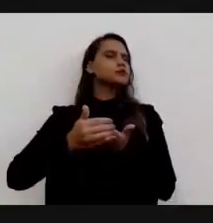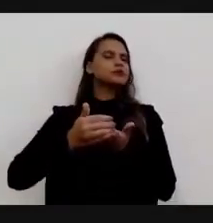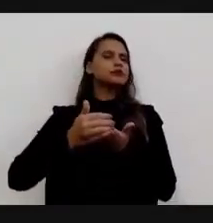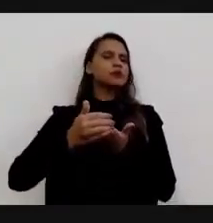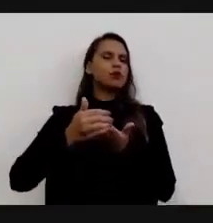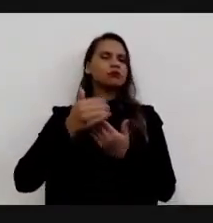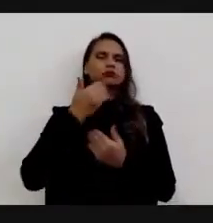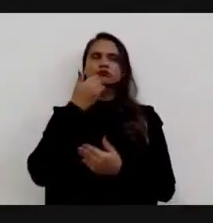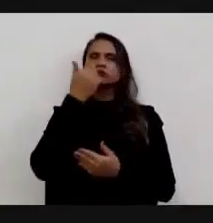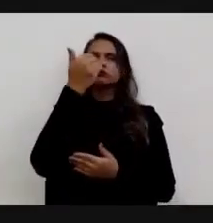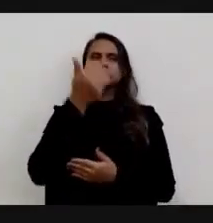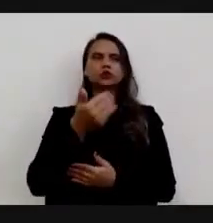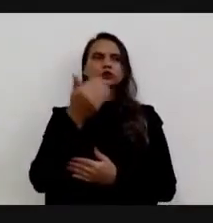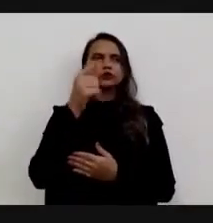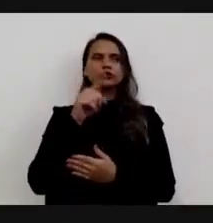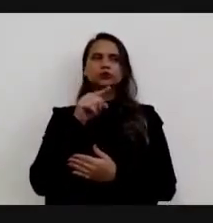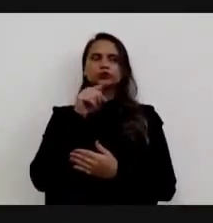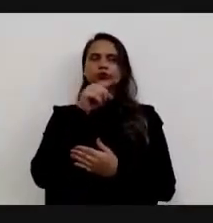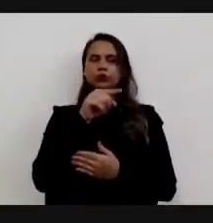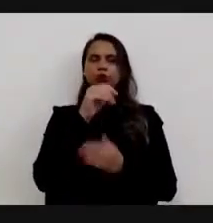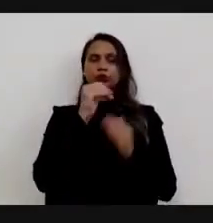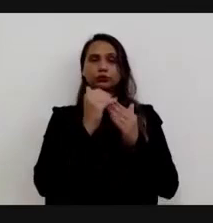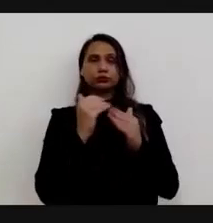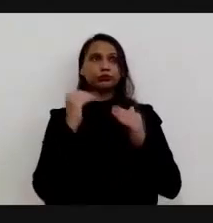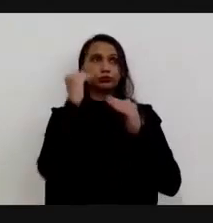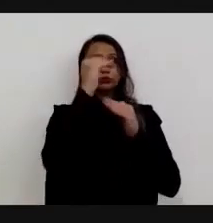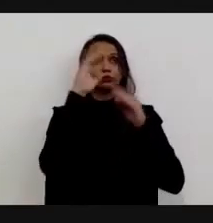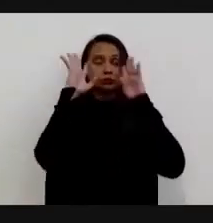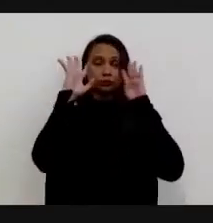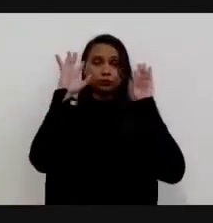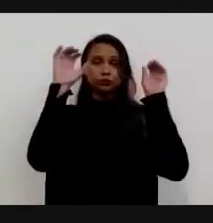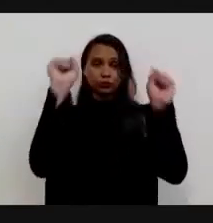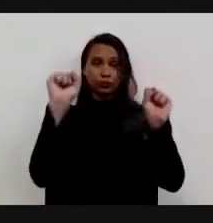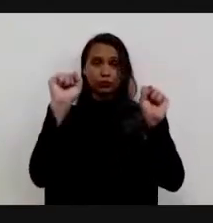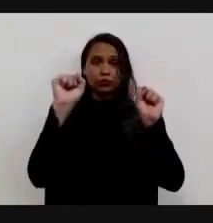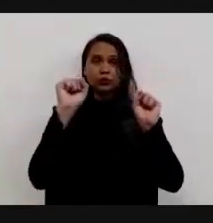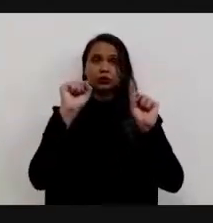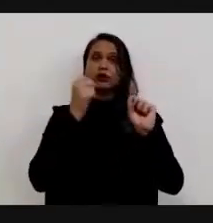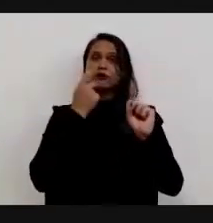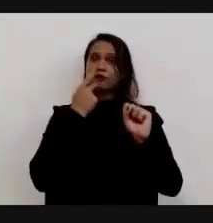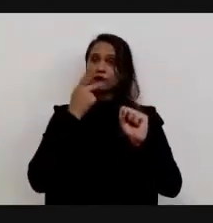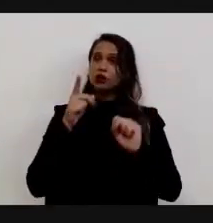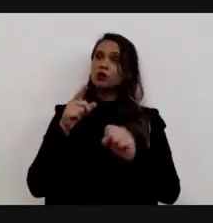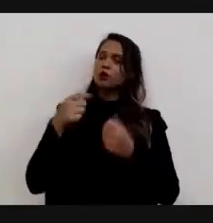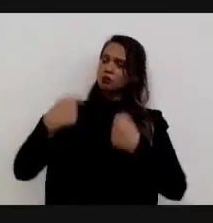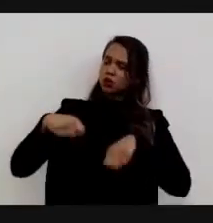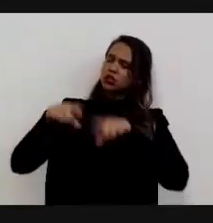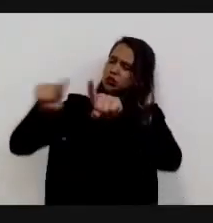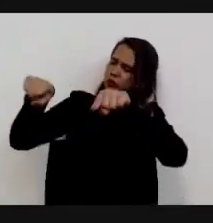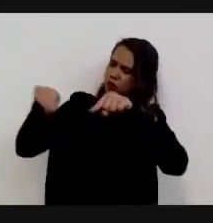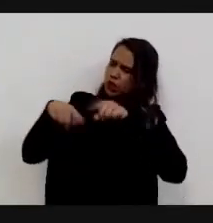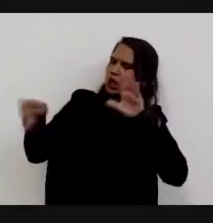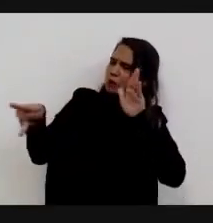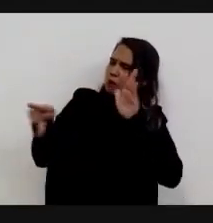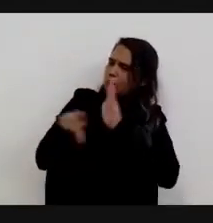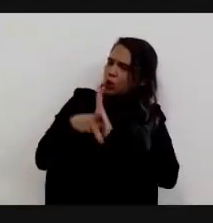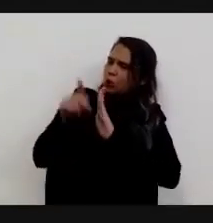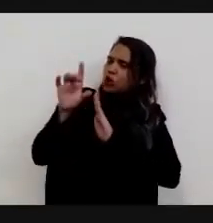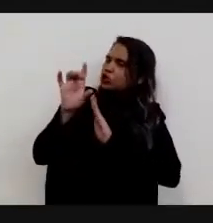Supremo Tribunal Federal, onde o ministro Luiz Barroso, relator, determinou a criação de uma sala de situação para